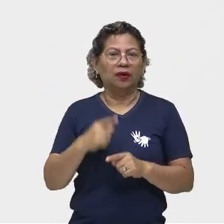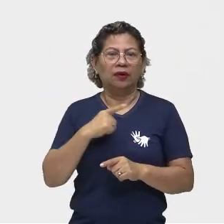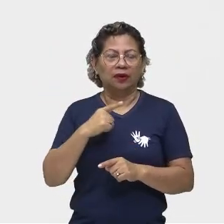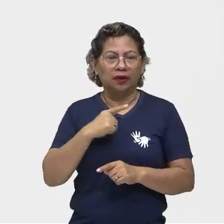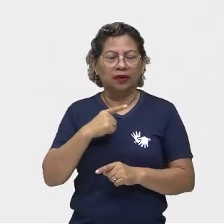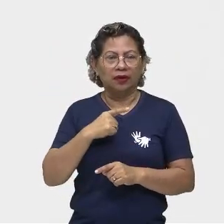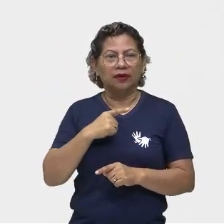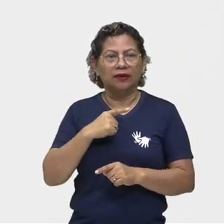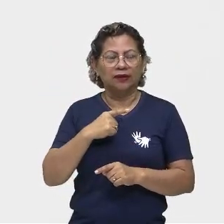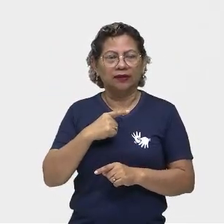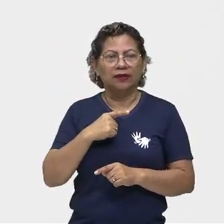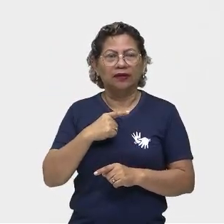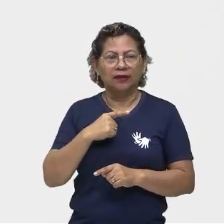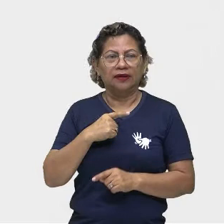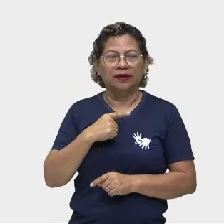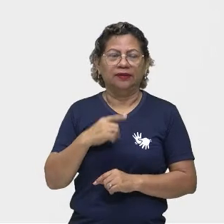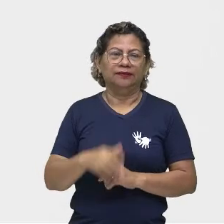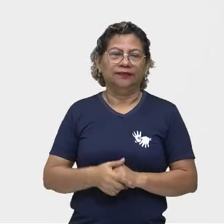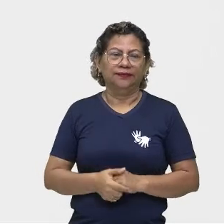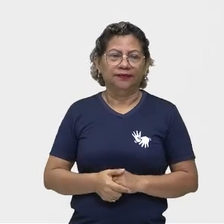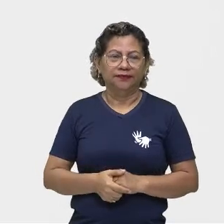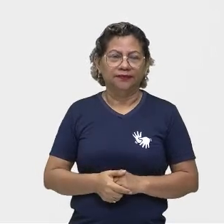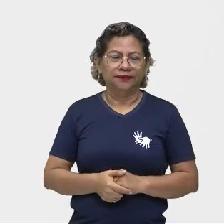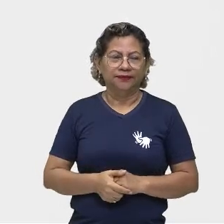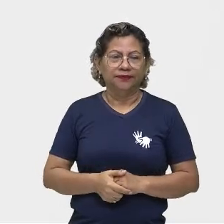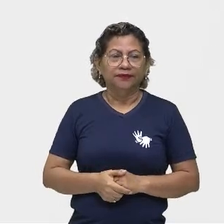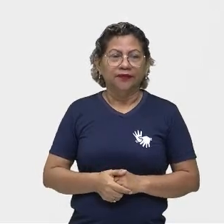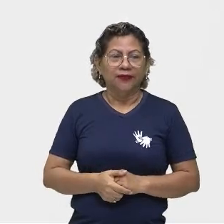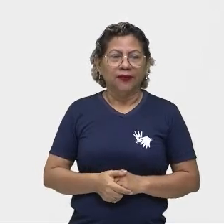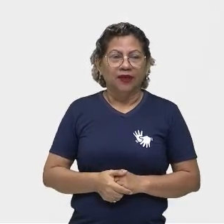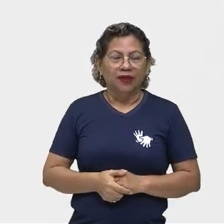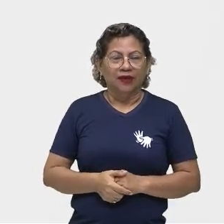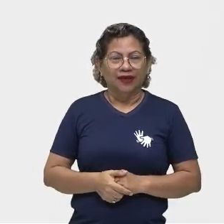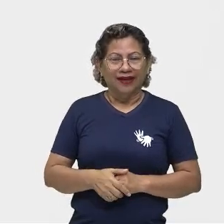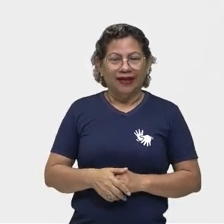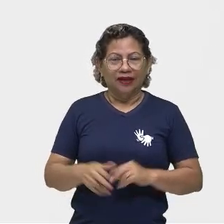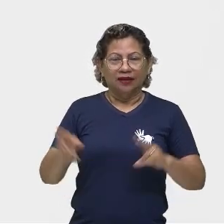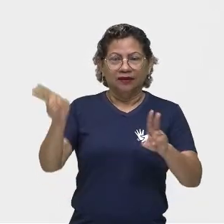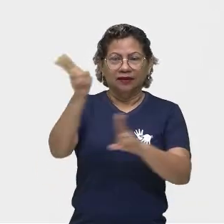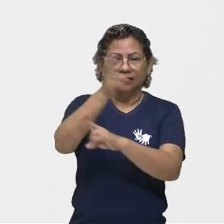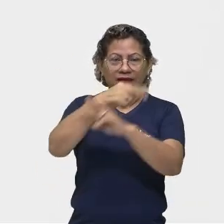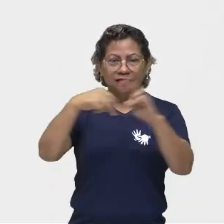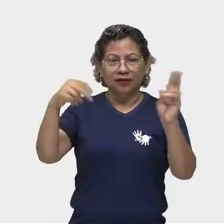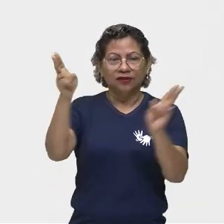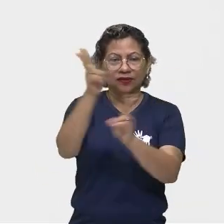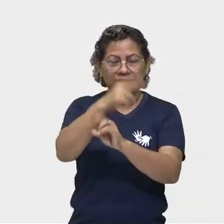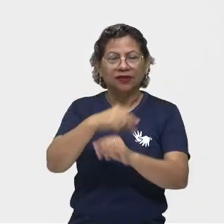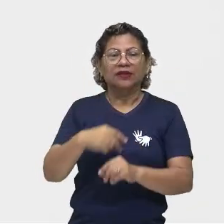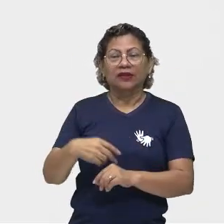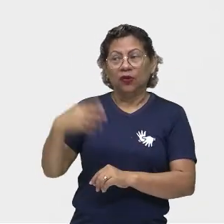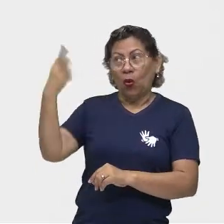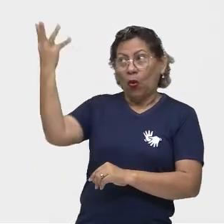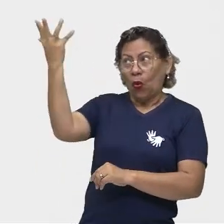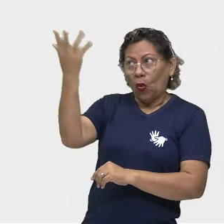ser bastante incidente aqui. A eólica, que nós observamos anteriormente, ela é derivada da força dos ventos,